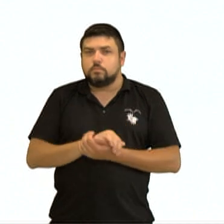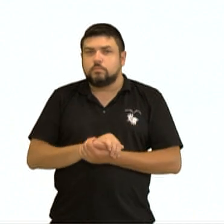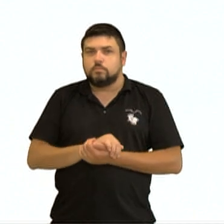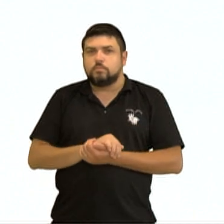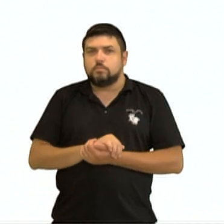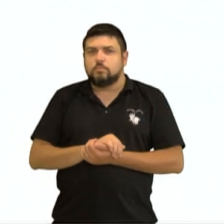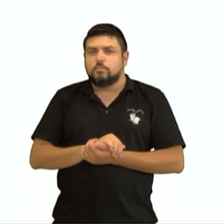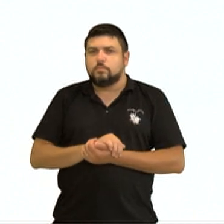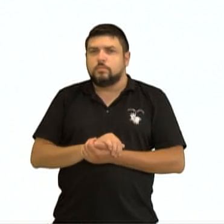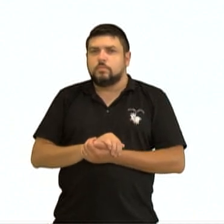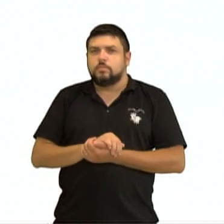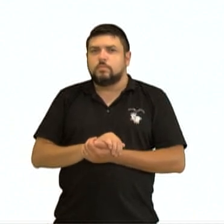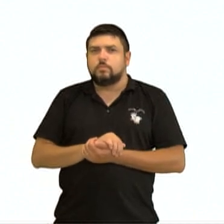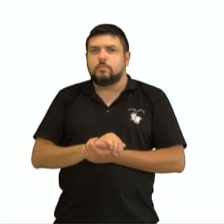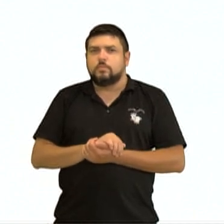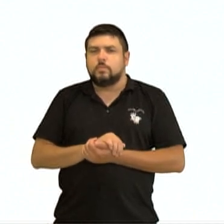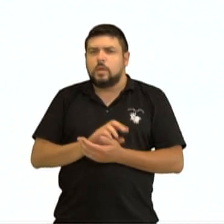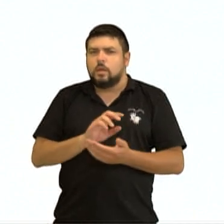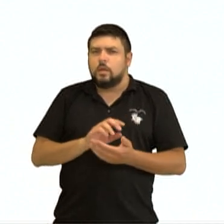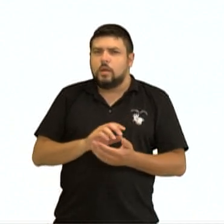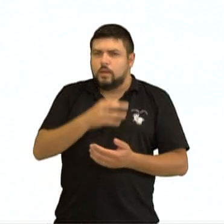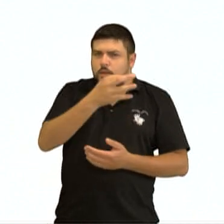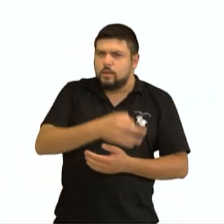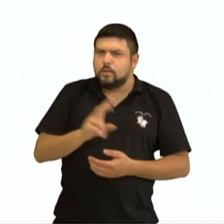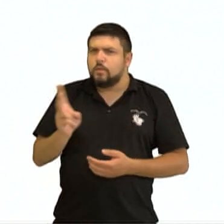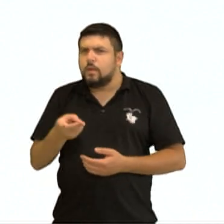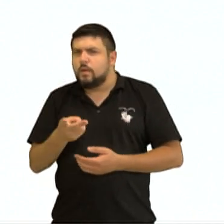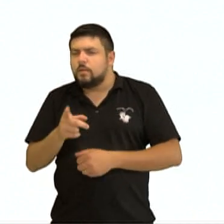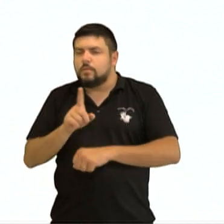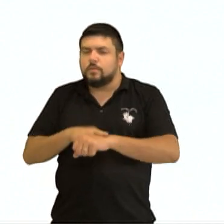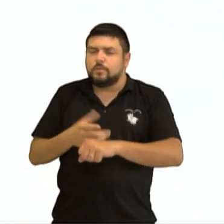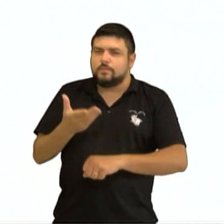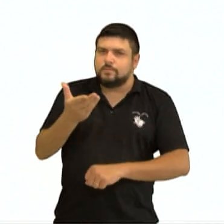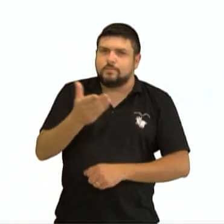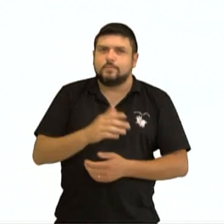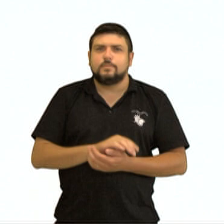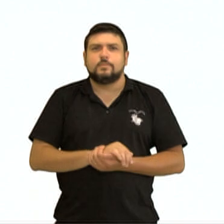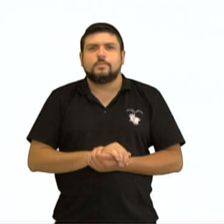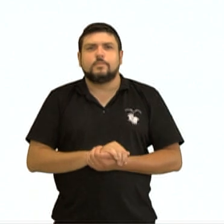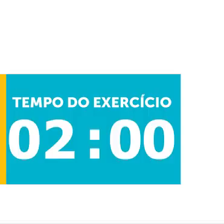Também está de boa essa, né? Isso aqui é verdadeiro ou é falso? Tempinho para vocês.